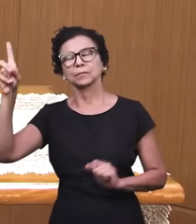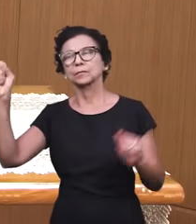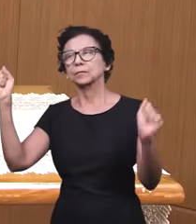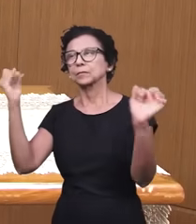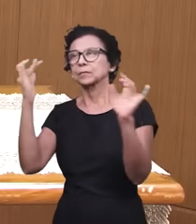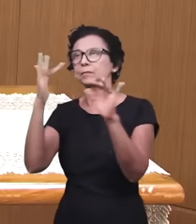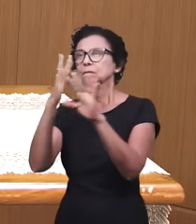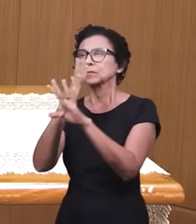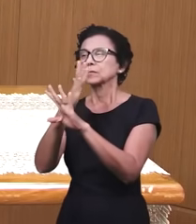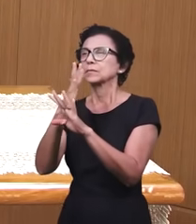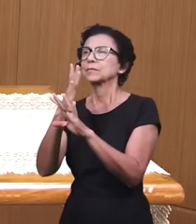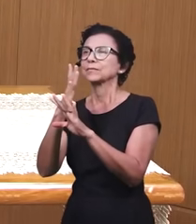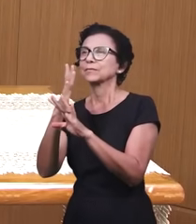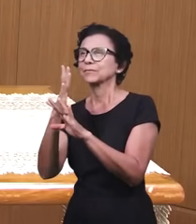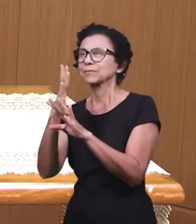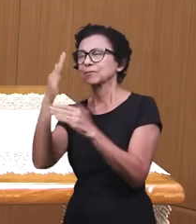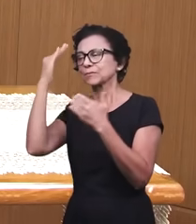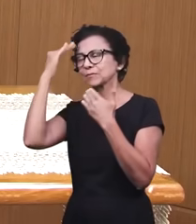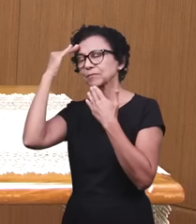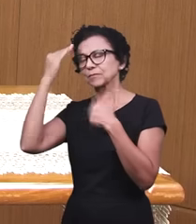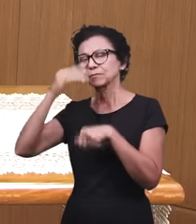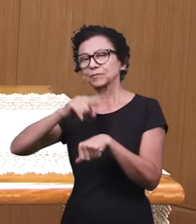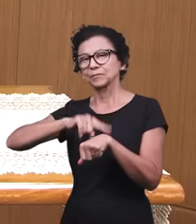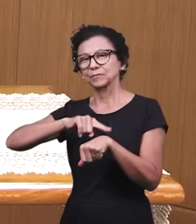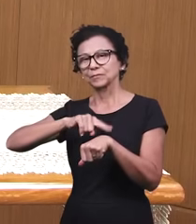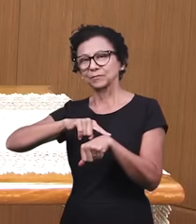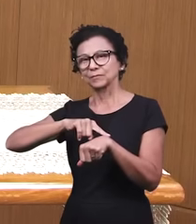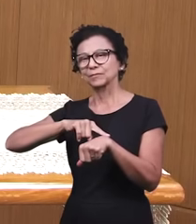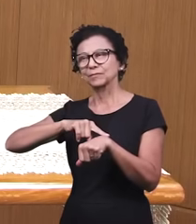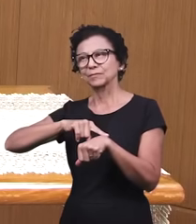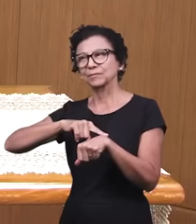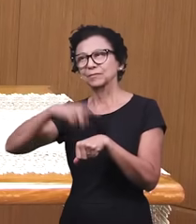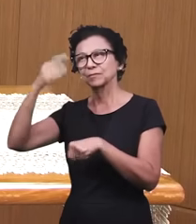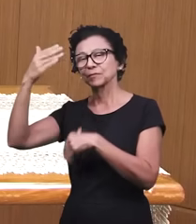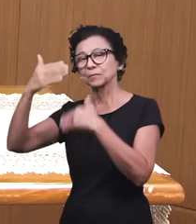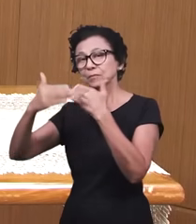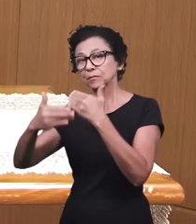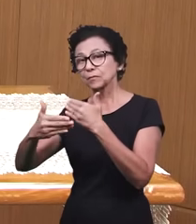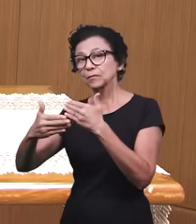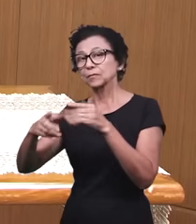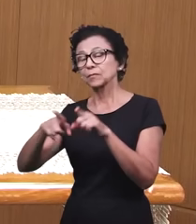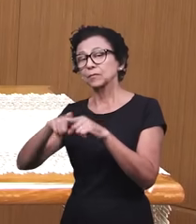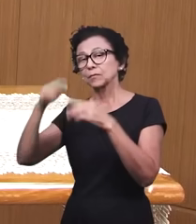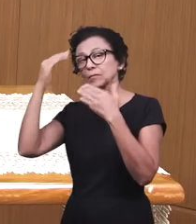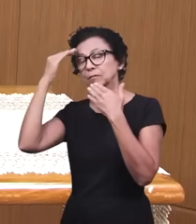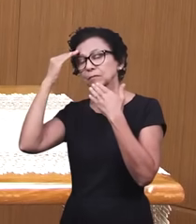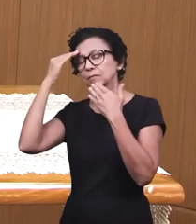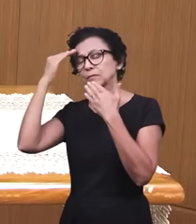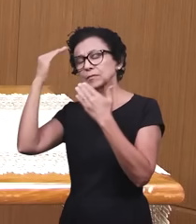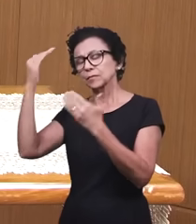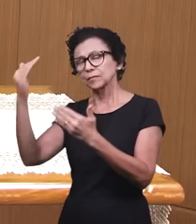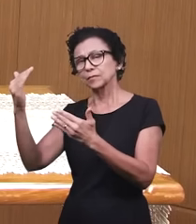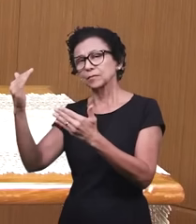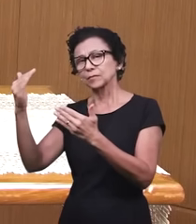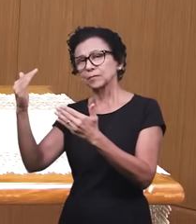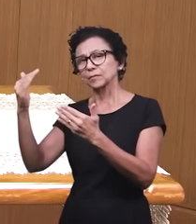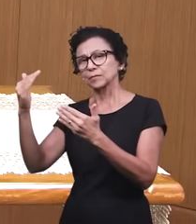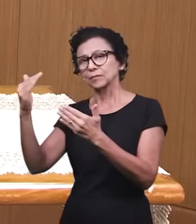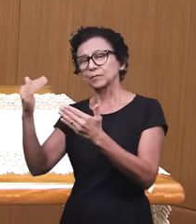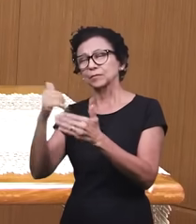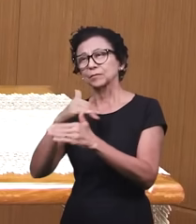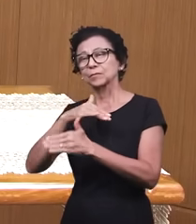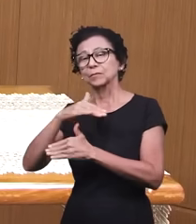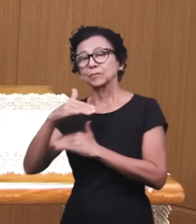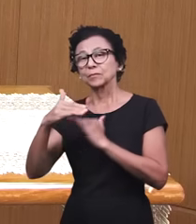glorificamos ao teu nome, por este momento na tua presença, por aquilo, Senhor, que o Senhor já tem operado.